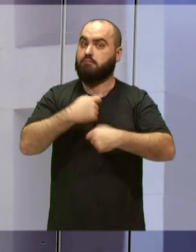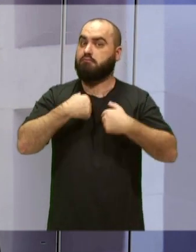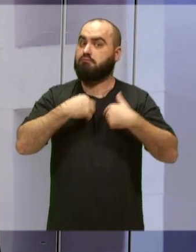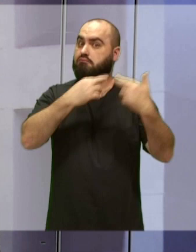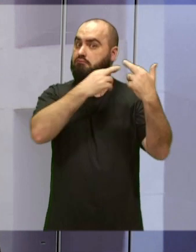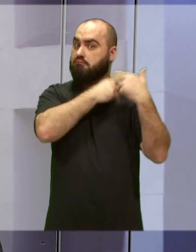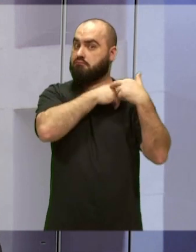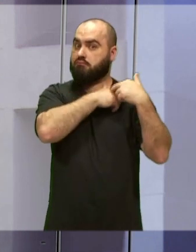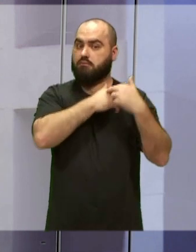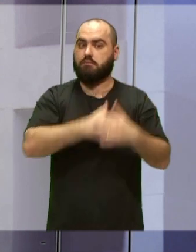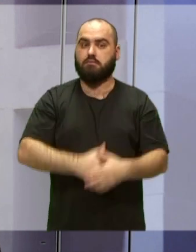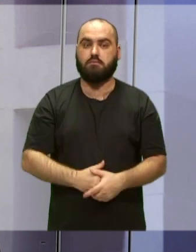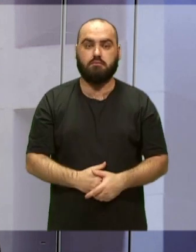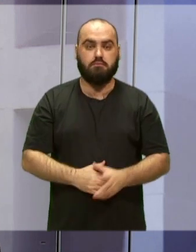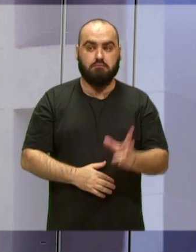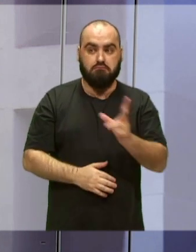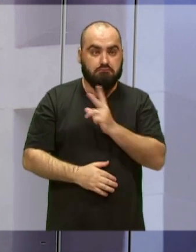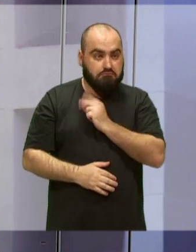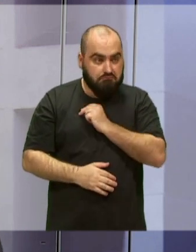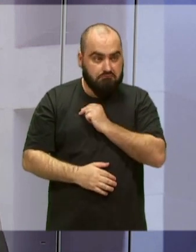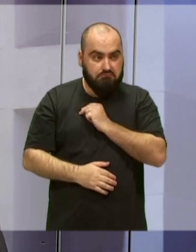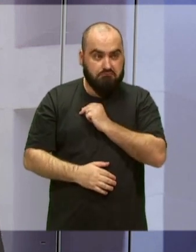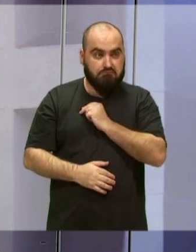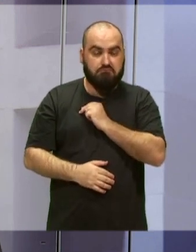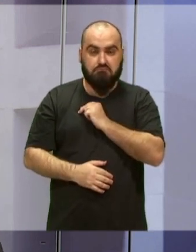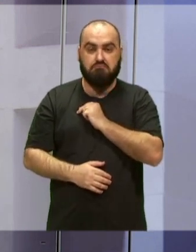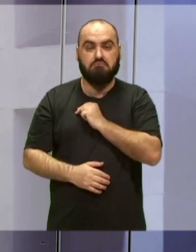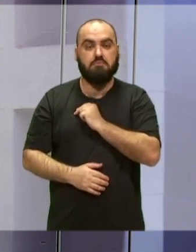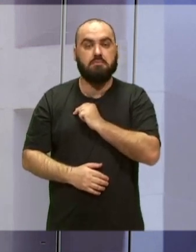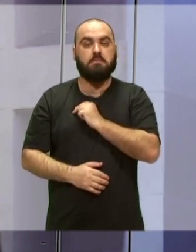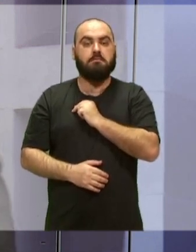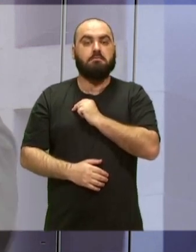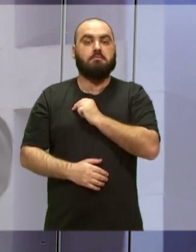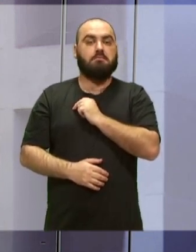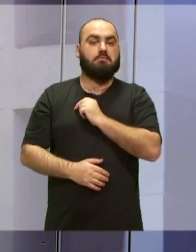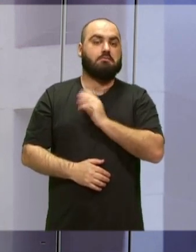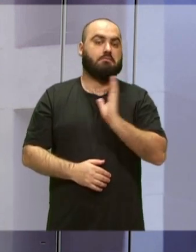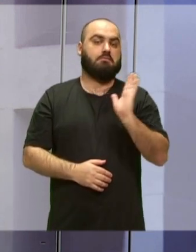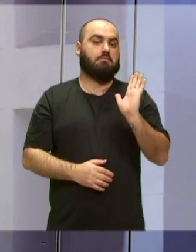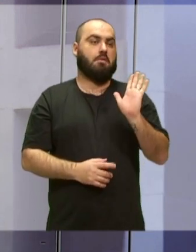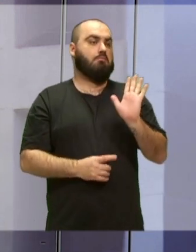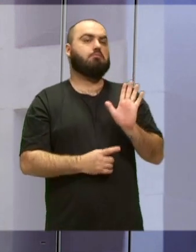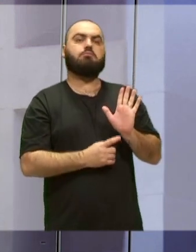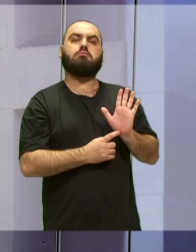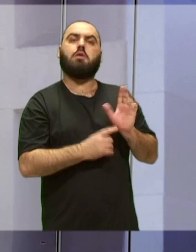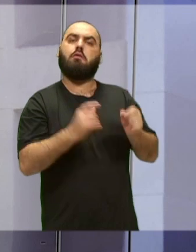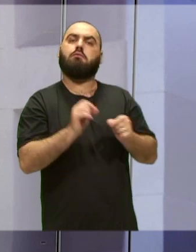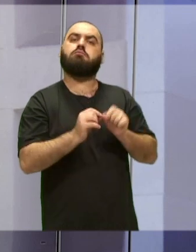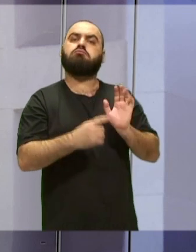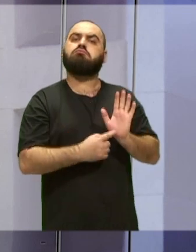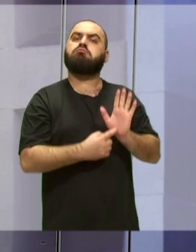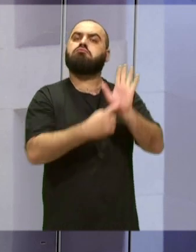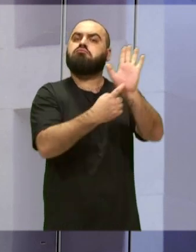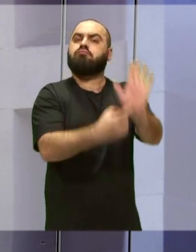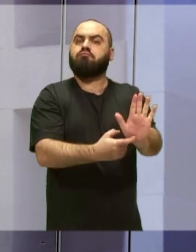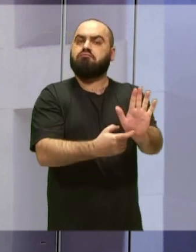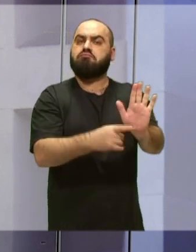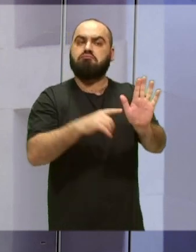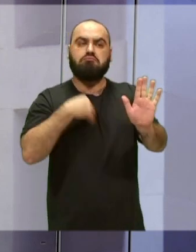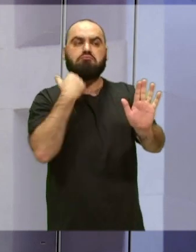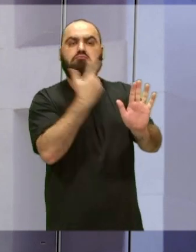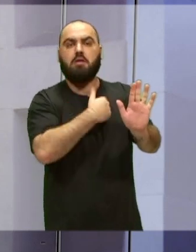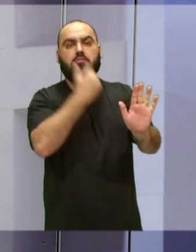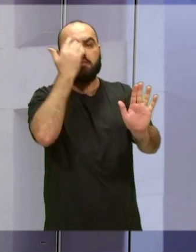mim foi uma honra dizer que a gente fez por se aparecer o fez não nós Porque nós entendemos sim que uma